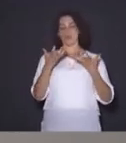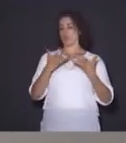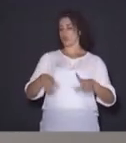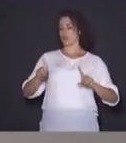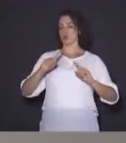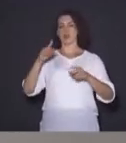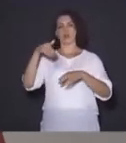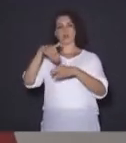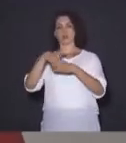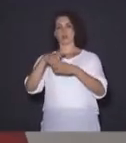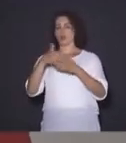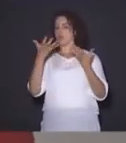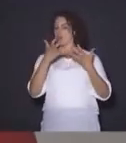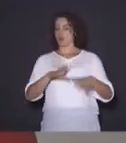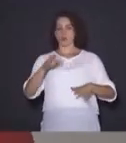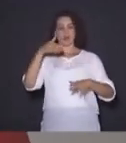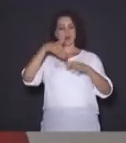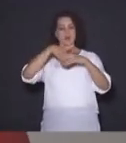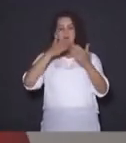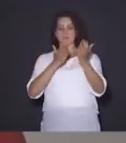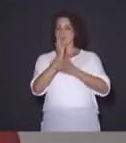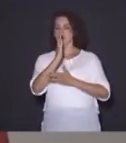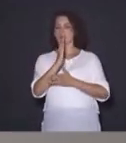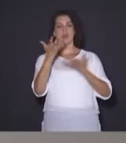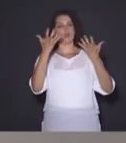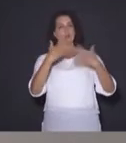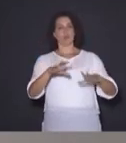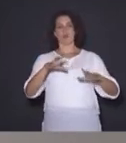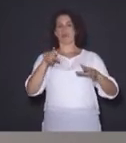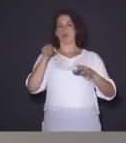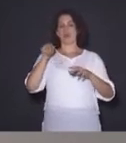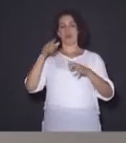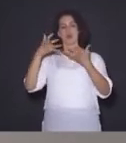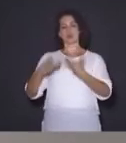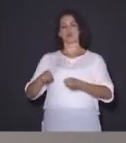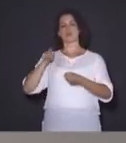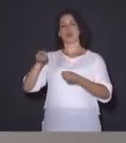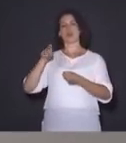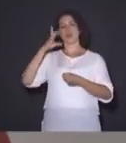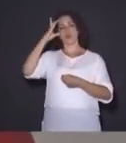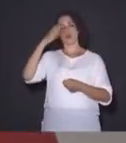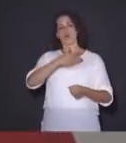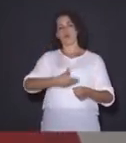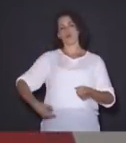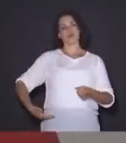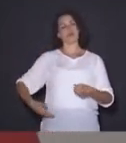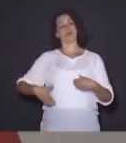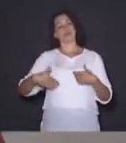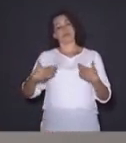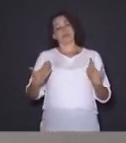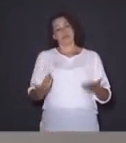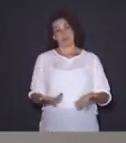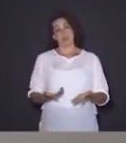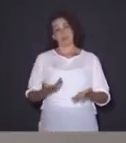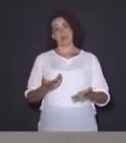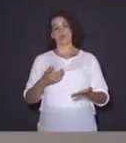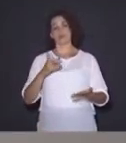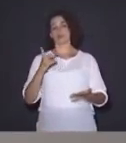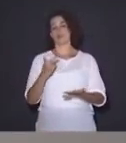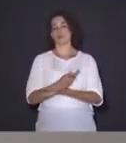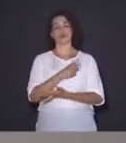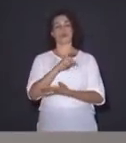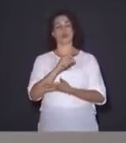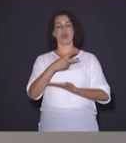ela não deixaram governar e romper o pacto democrático aí aconteceu é o